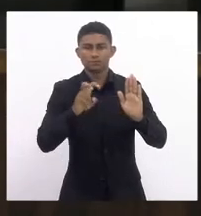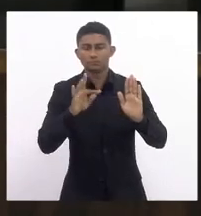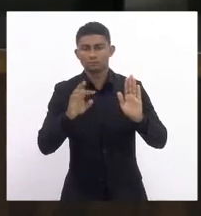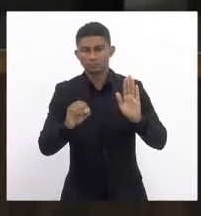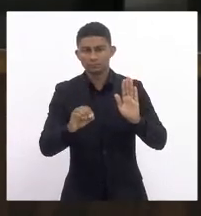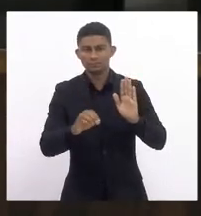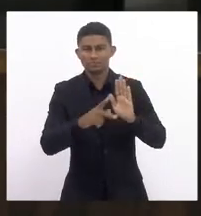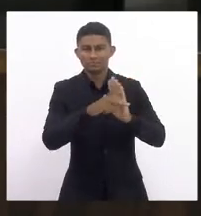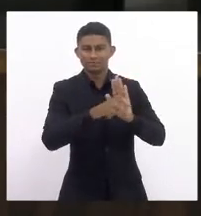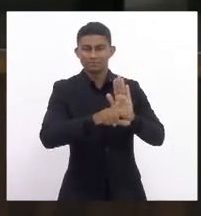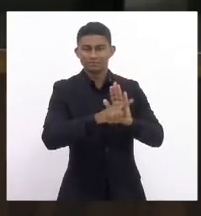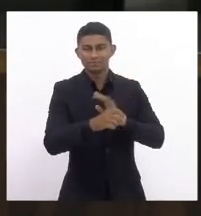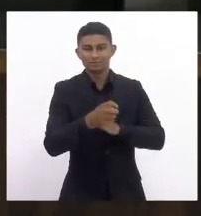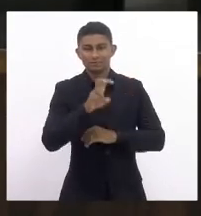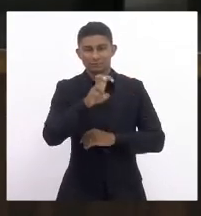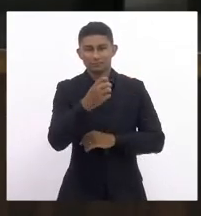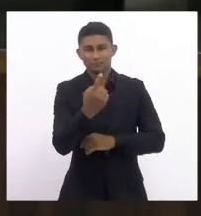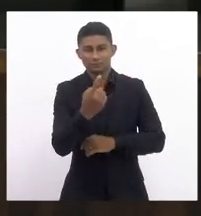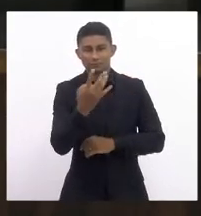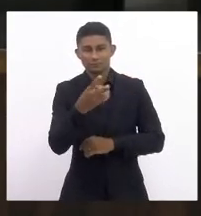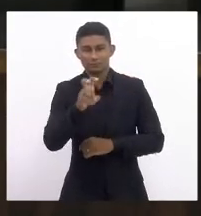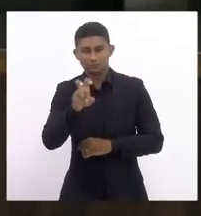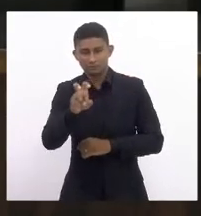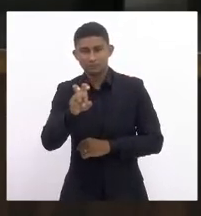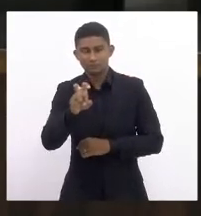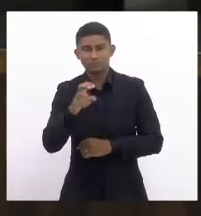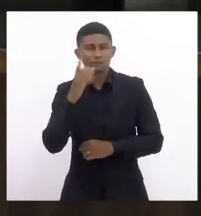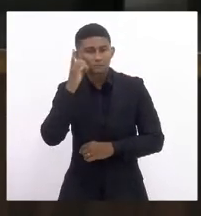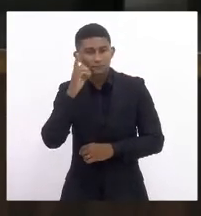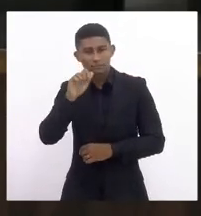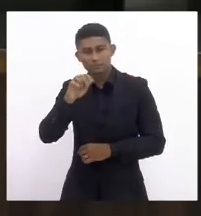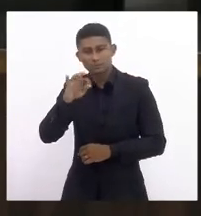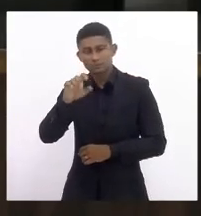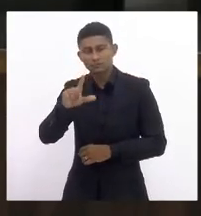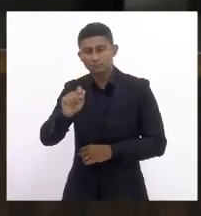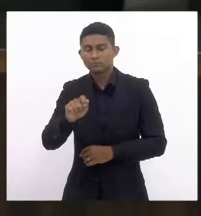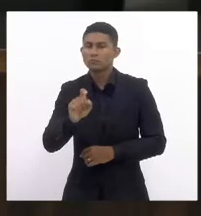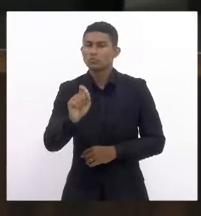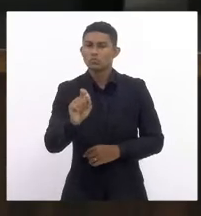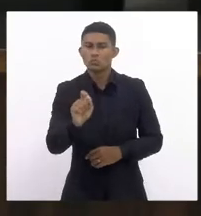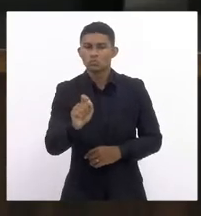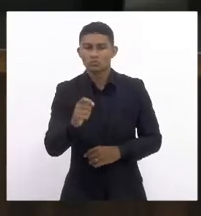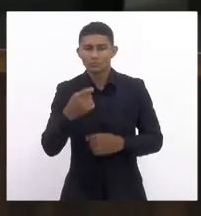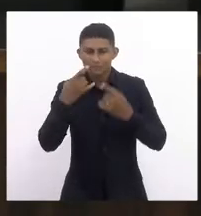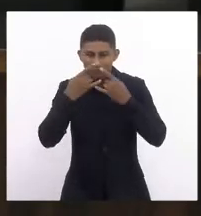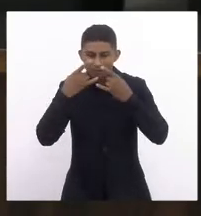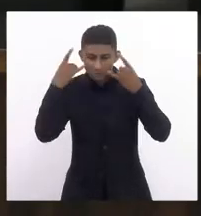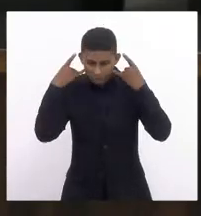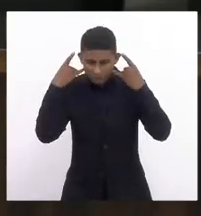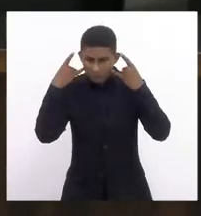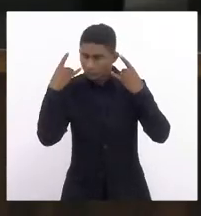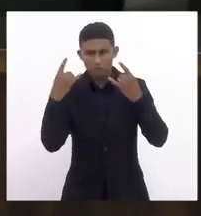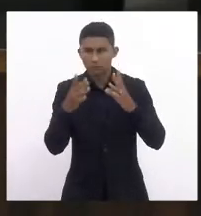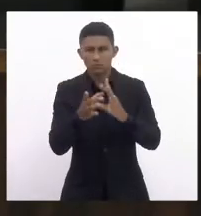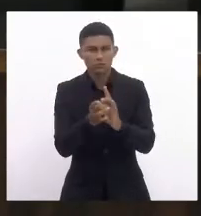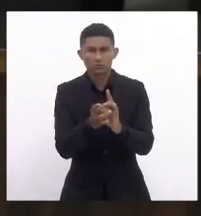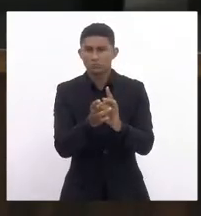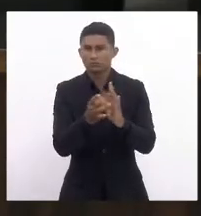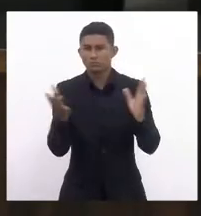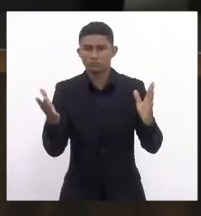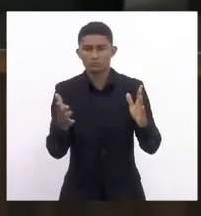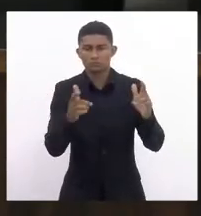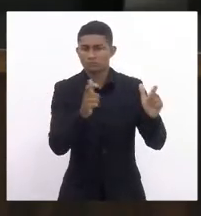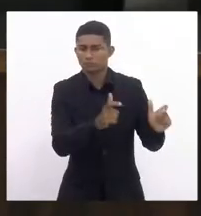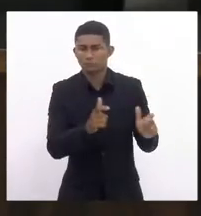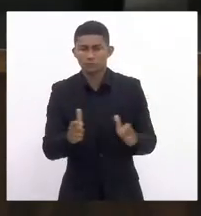lei 5145, de 21, de autoria do deputado Átila Nunes, que dispõe sobre a liberação do uso de máscara nos ambientes que